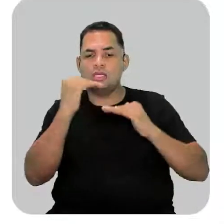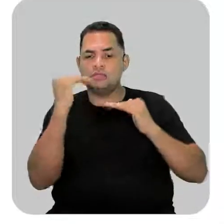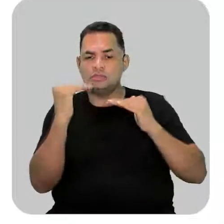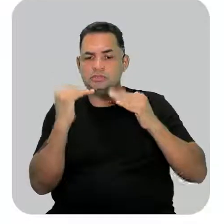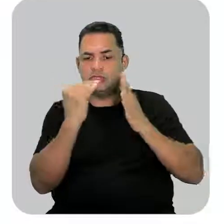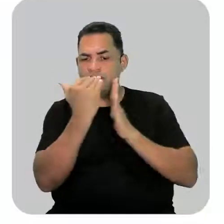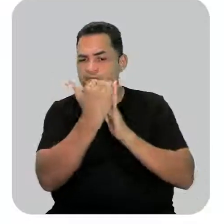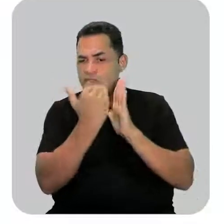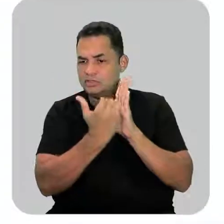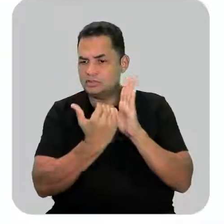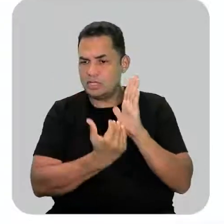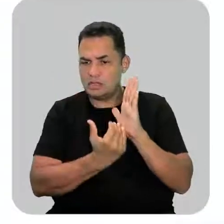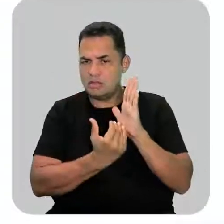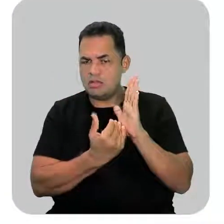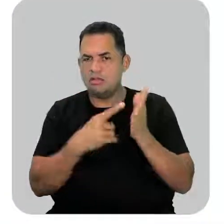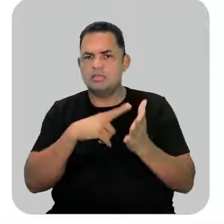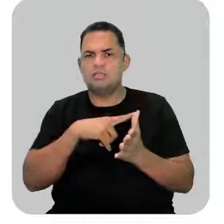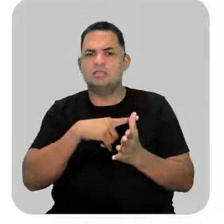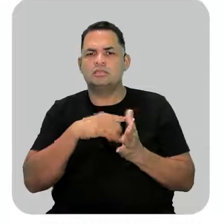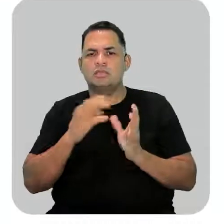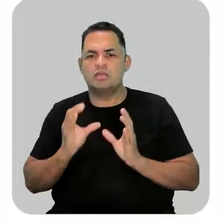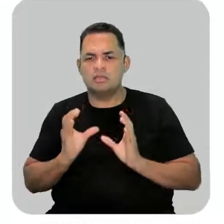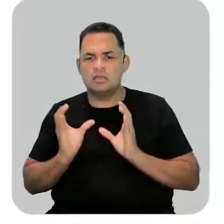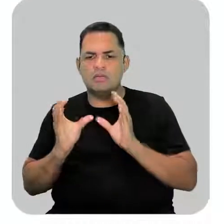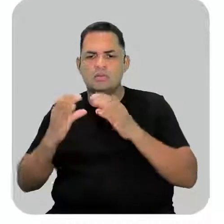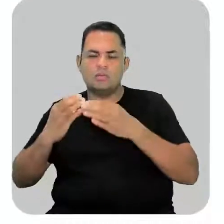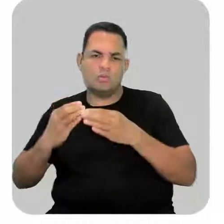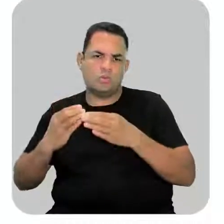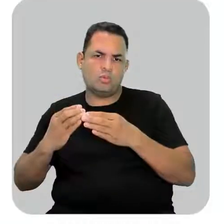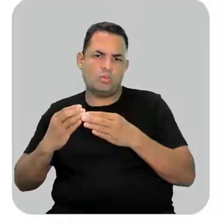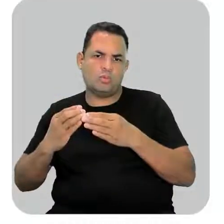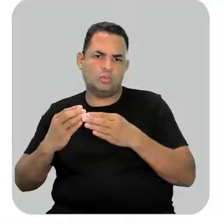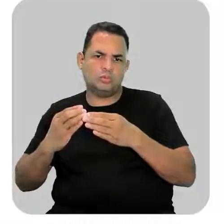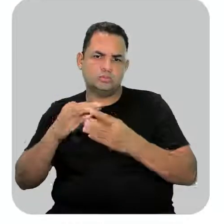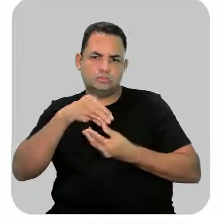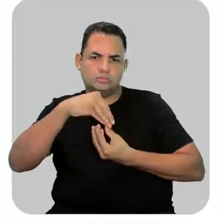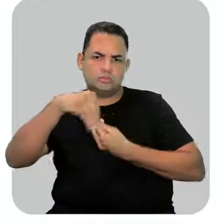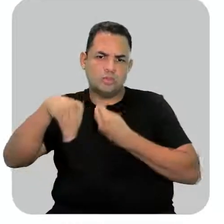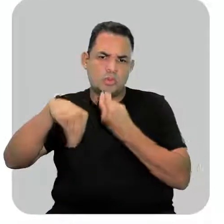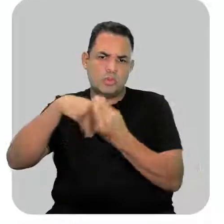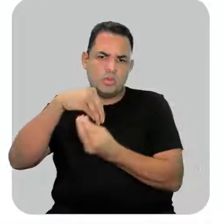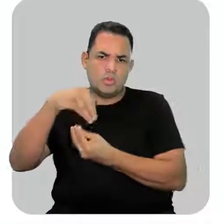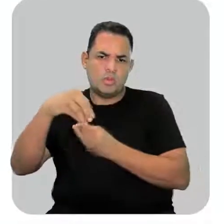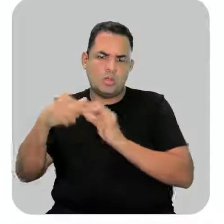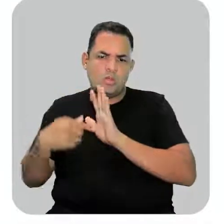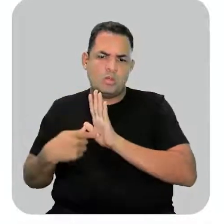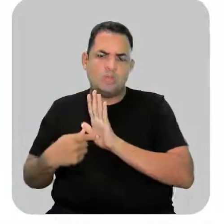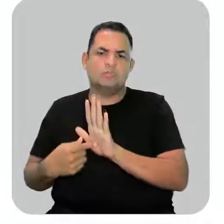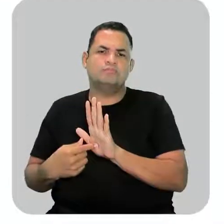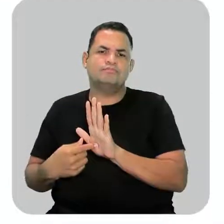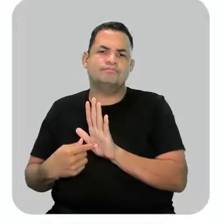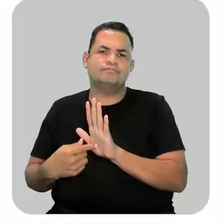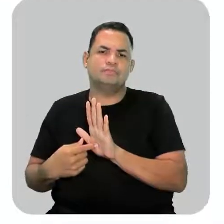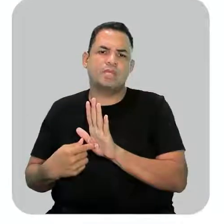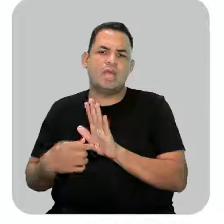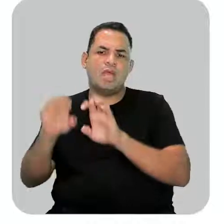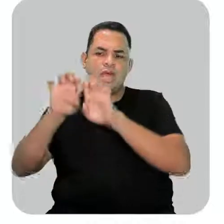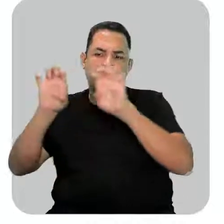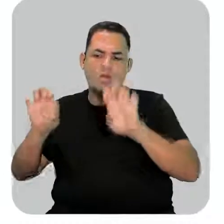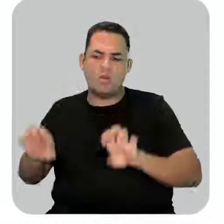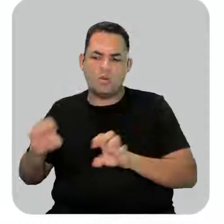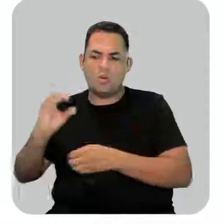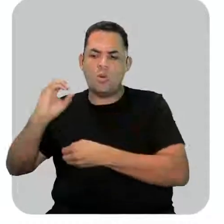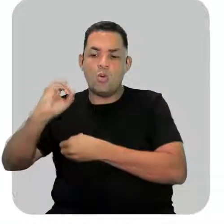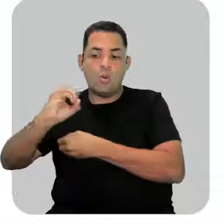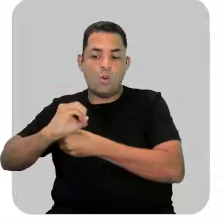das funções oxigenadas, onde serão agrupados compostos que apresentem, digamos assim, na sua estrutura o